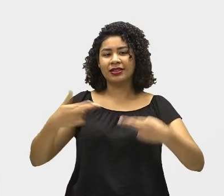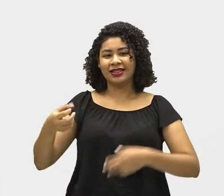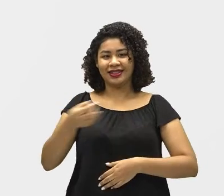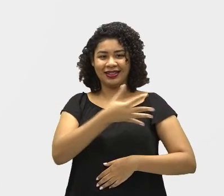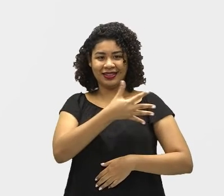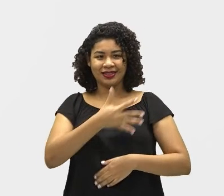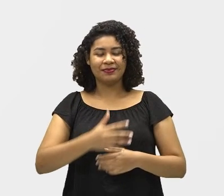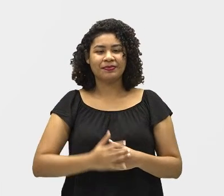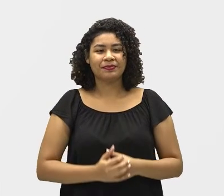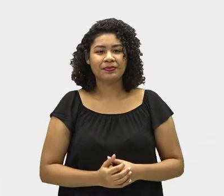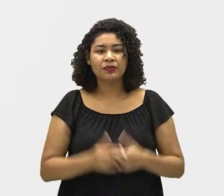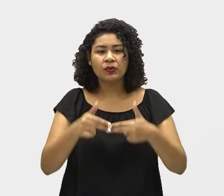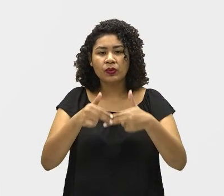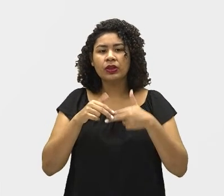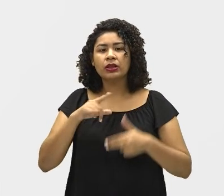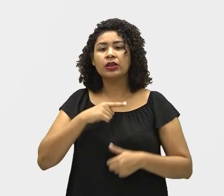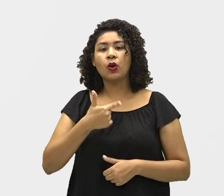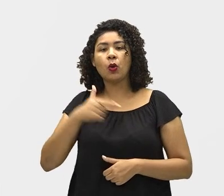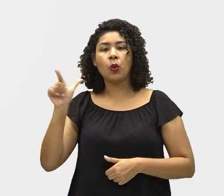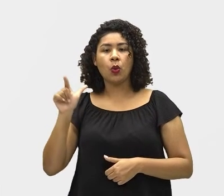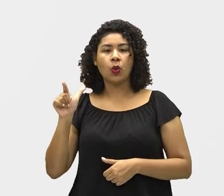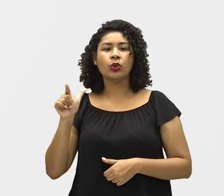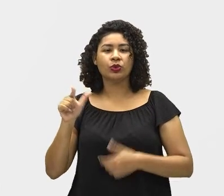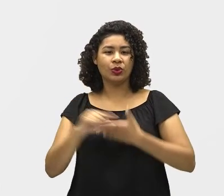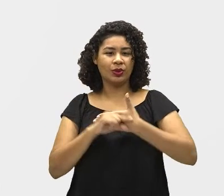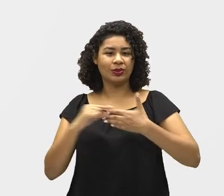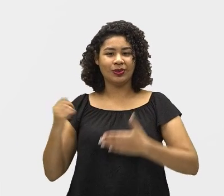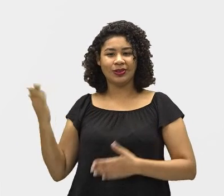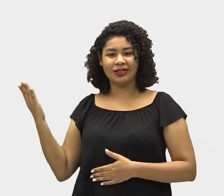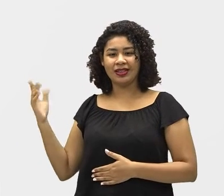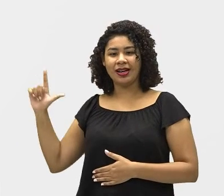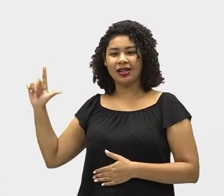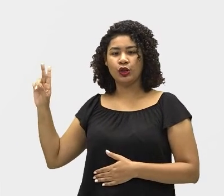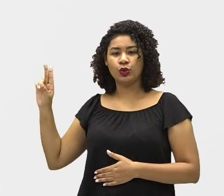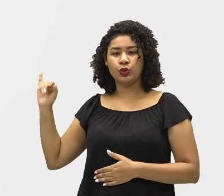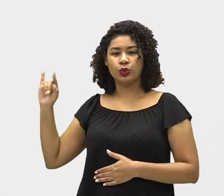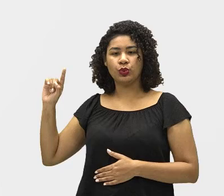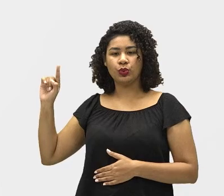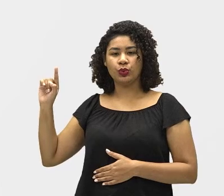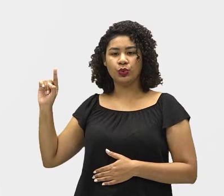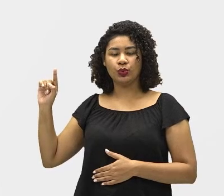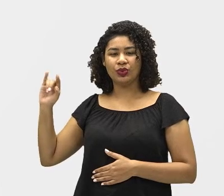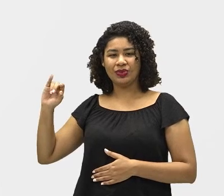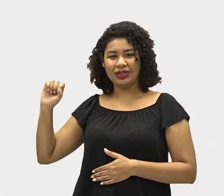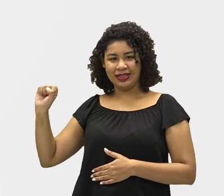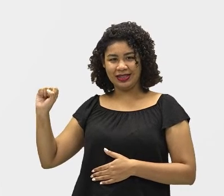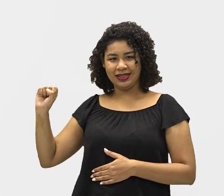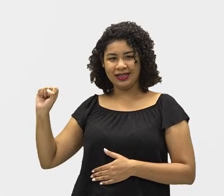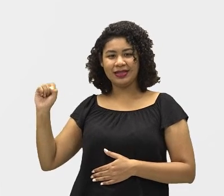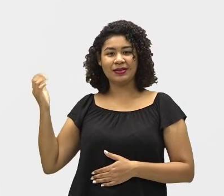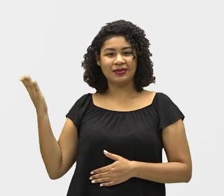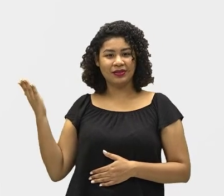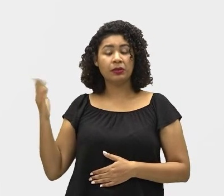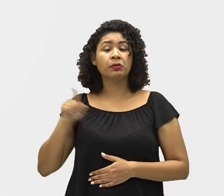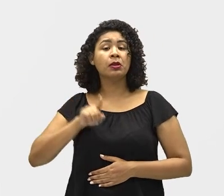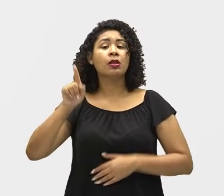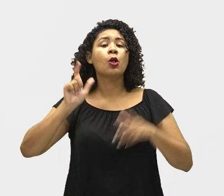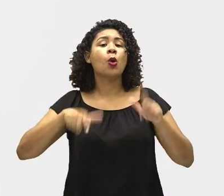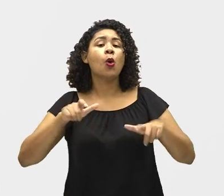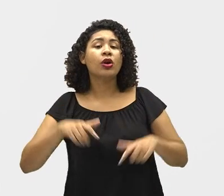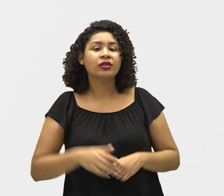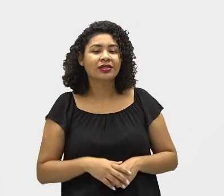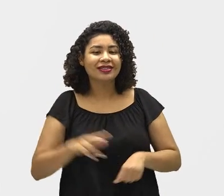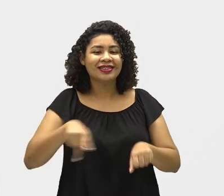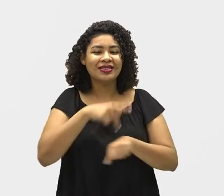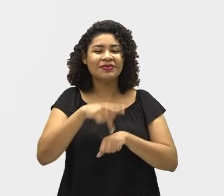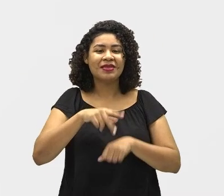exemplo, também Luís de Camões na sequência, tá, que teve destaque na literatura renascentista. Em Portugal, sendo autor do